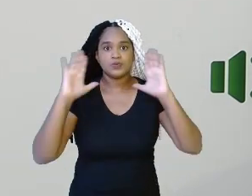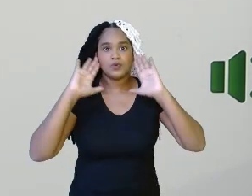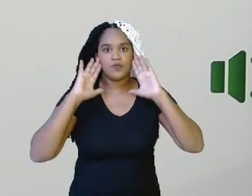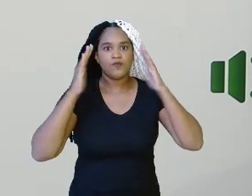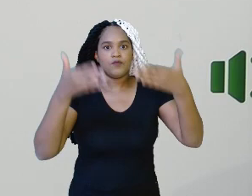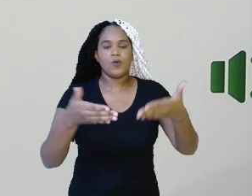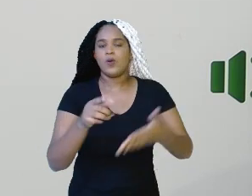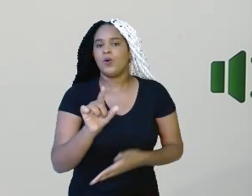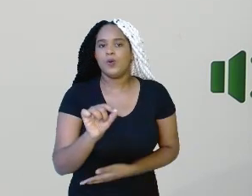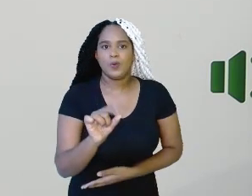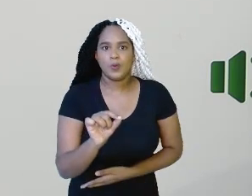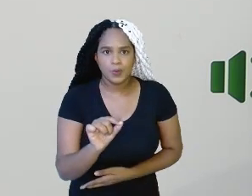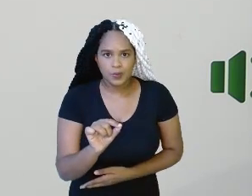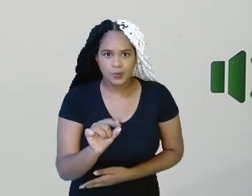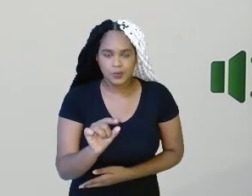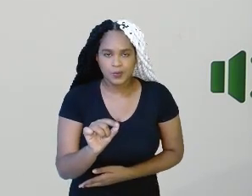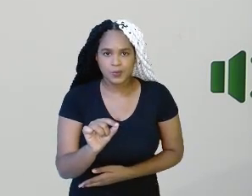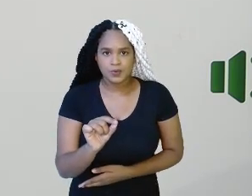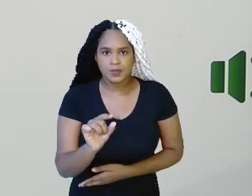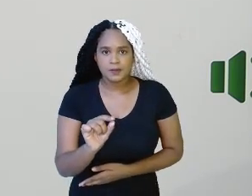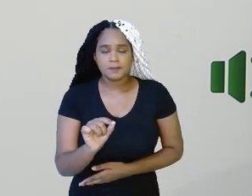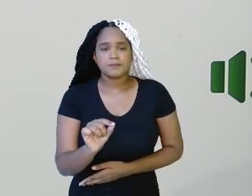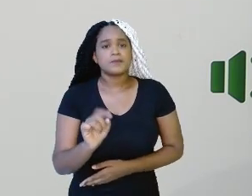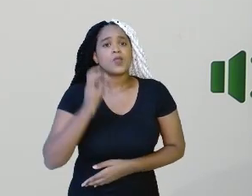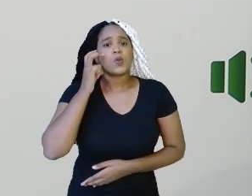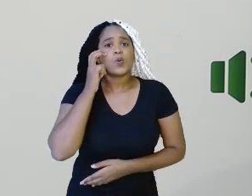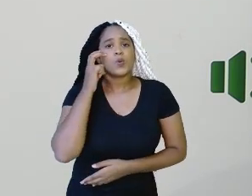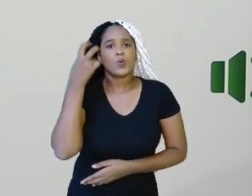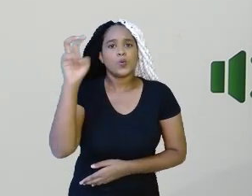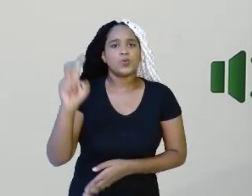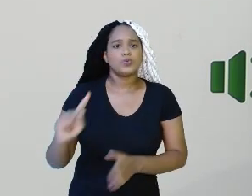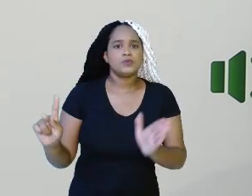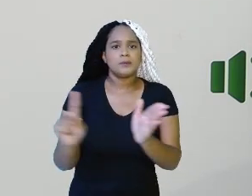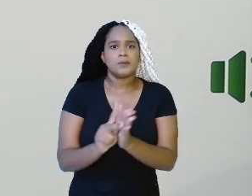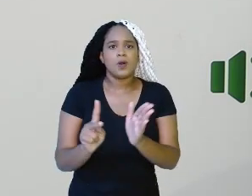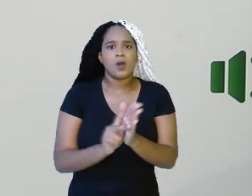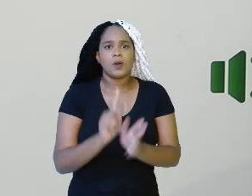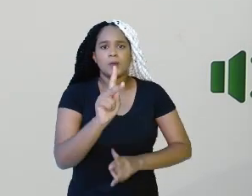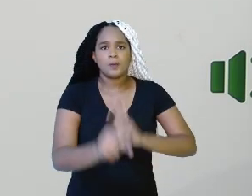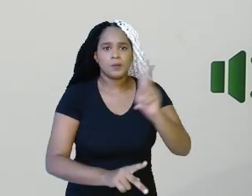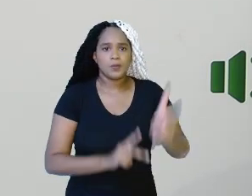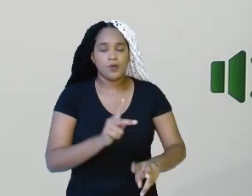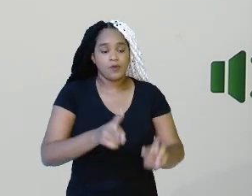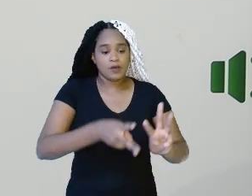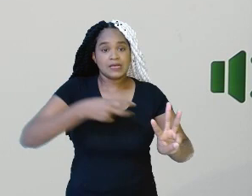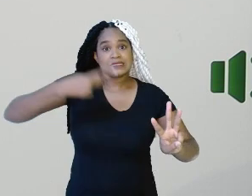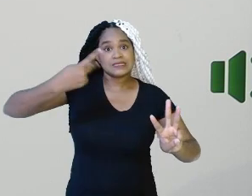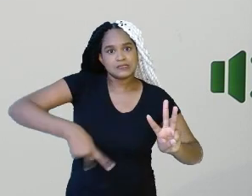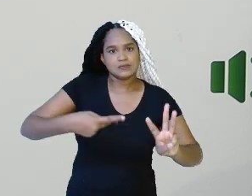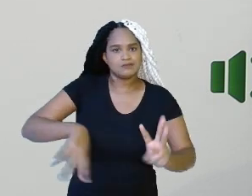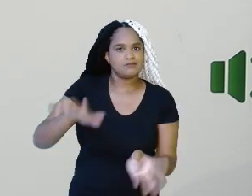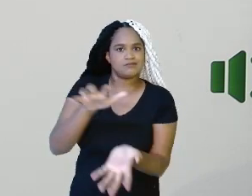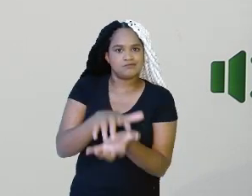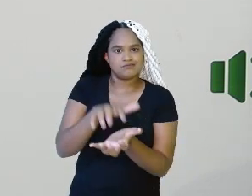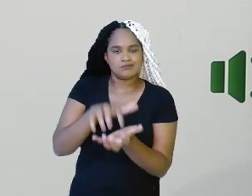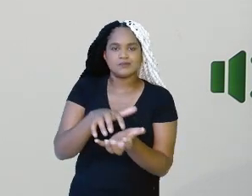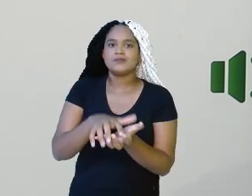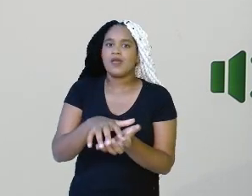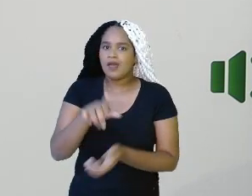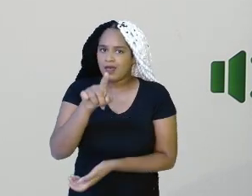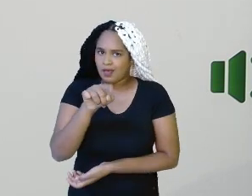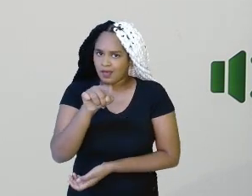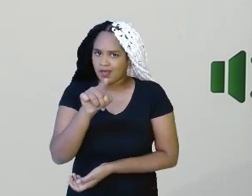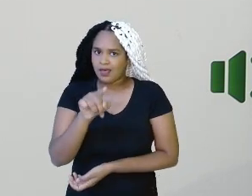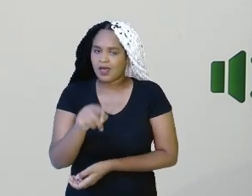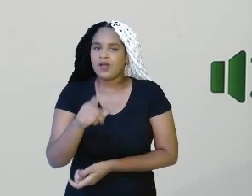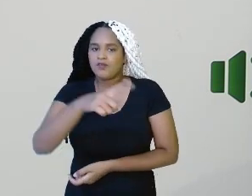hoje, sobre um pouco da cultura indígena pernambucana. Pois é, tem muita gente que só